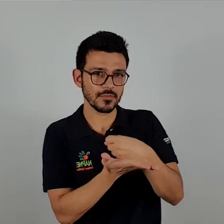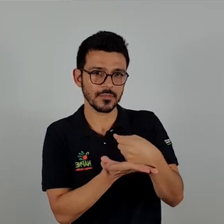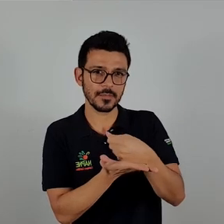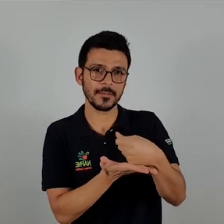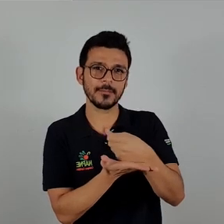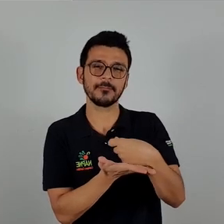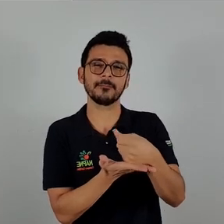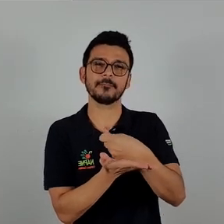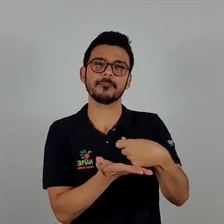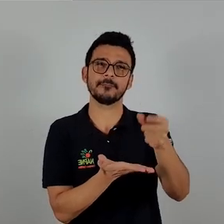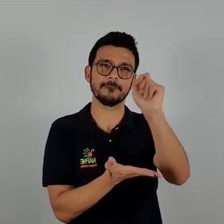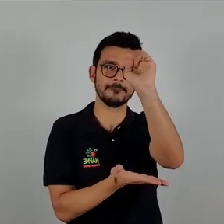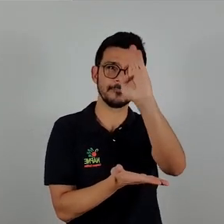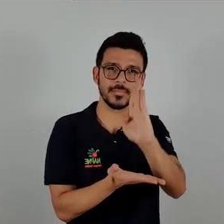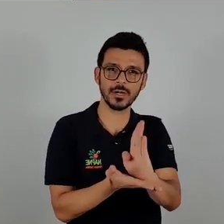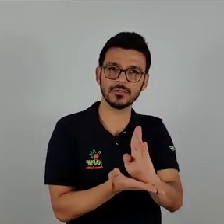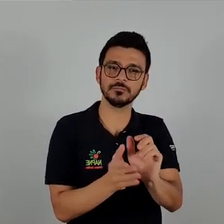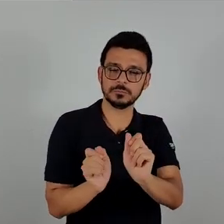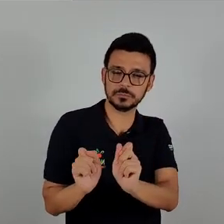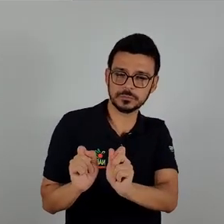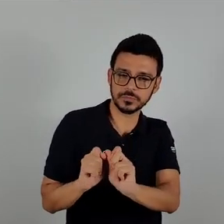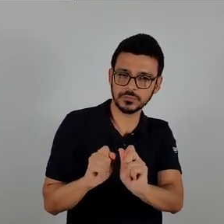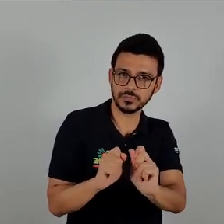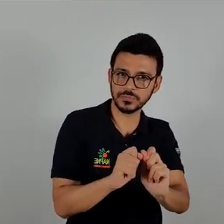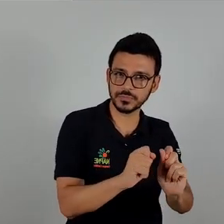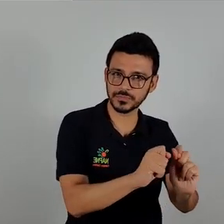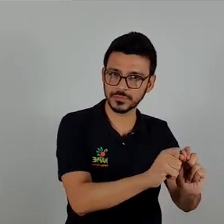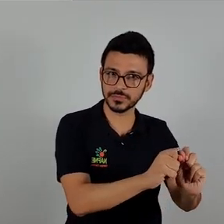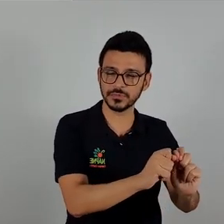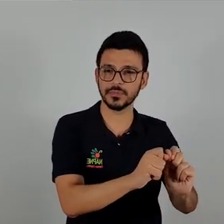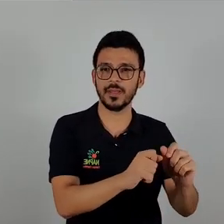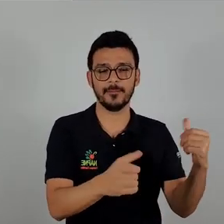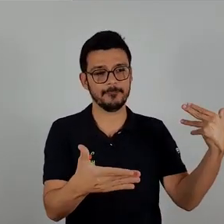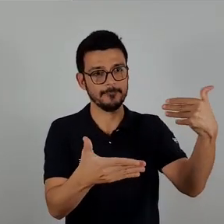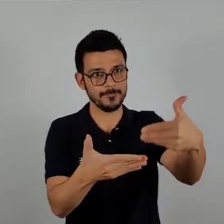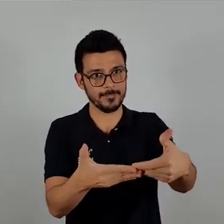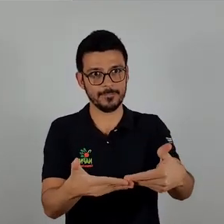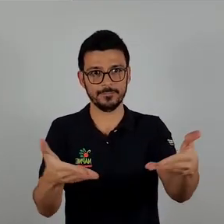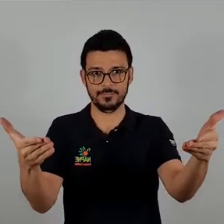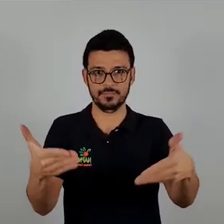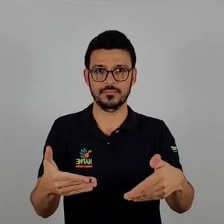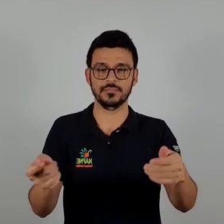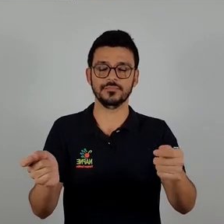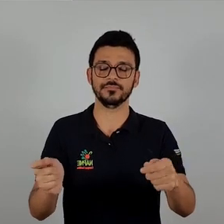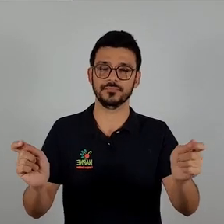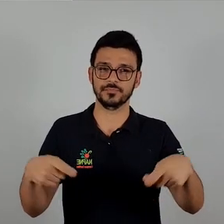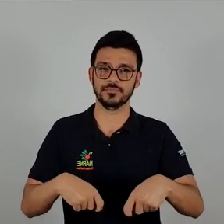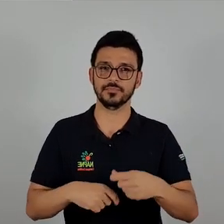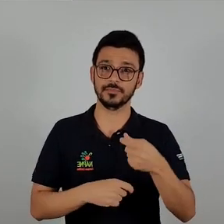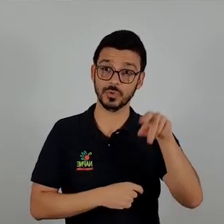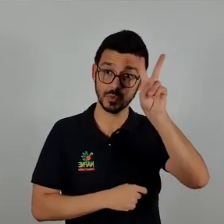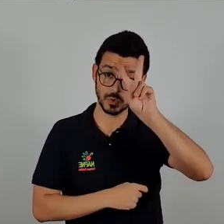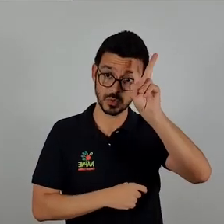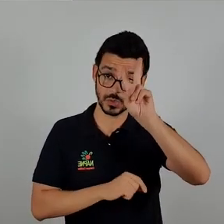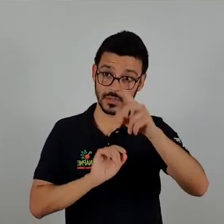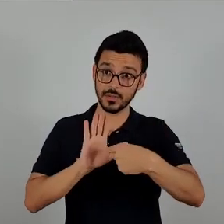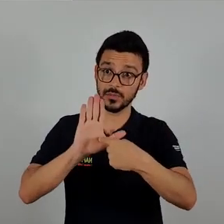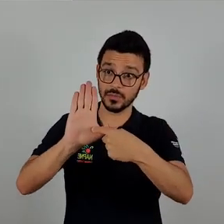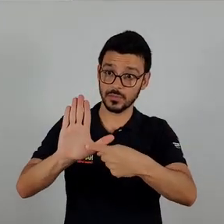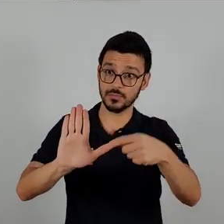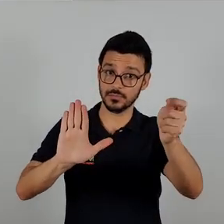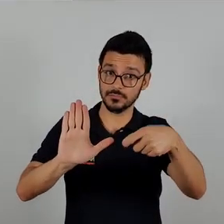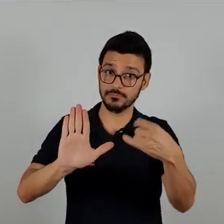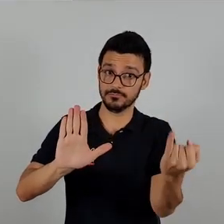com E não é nada sem a história com H, né? Como a gente disse. Para que tenhamos um presente histórico,